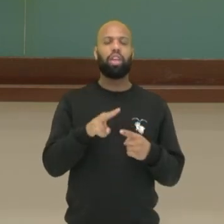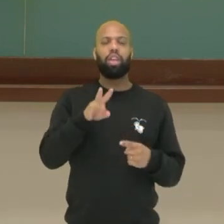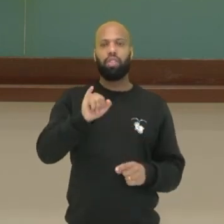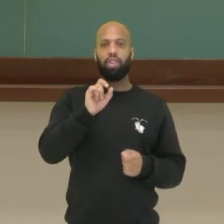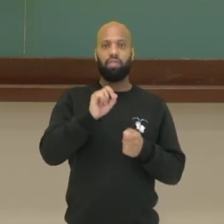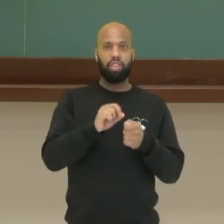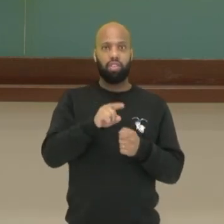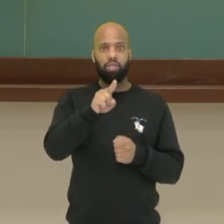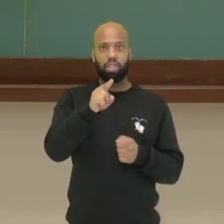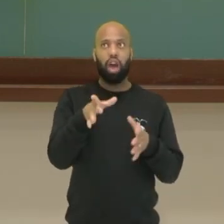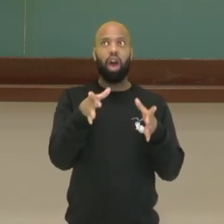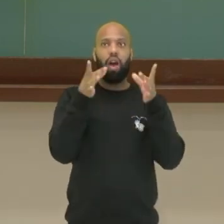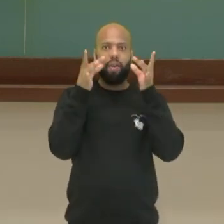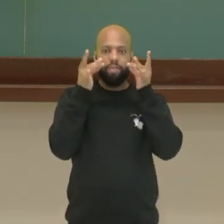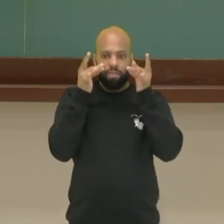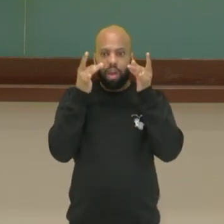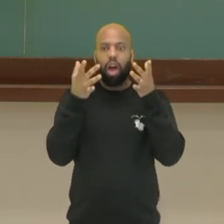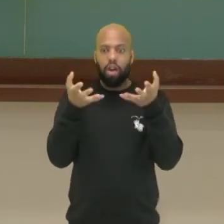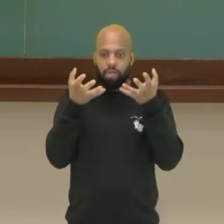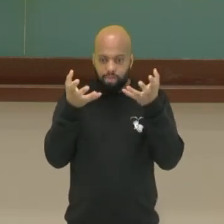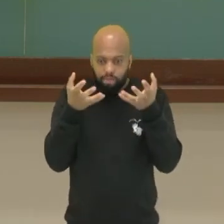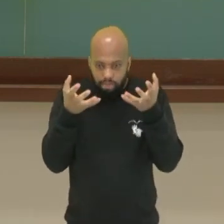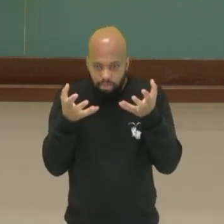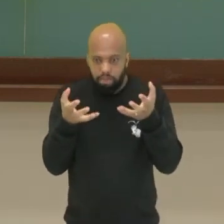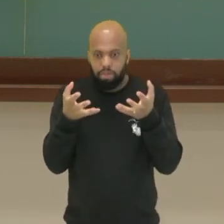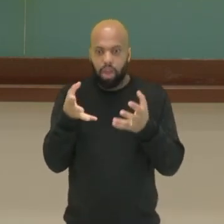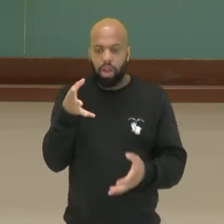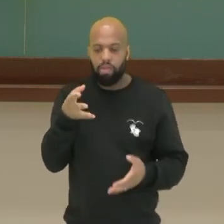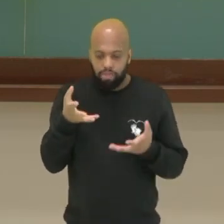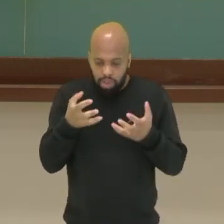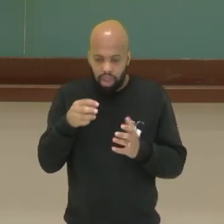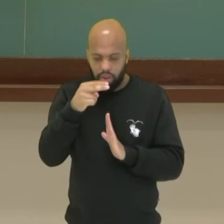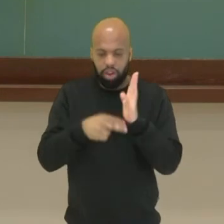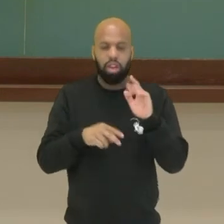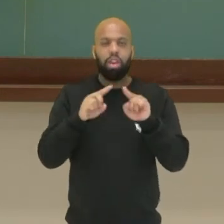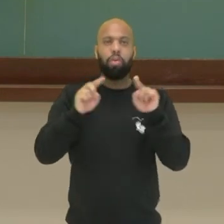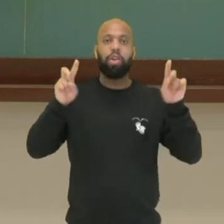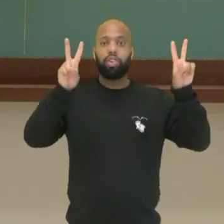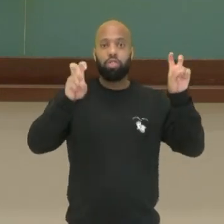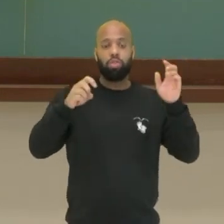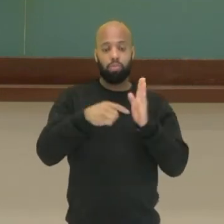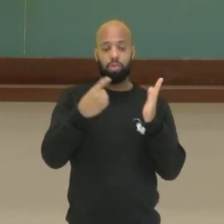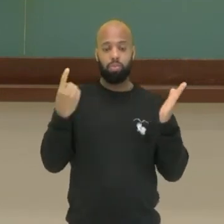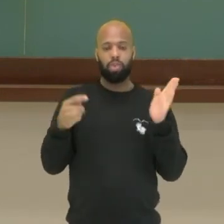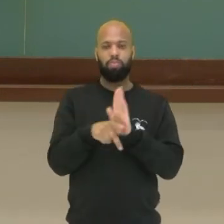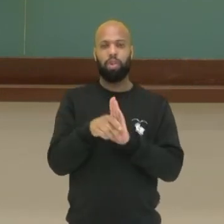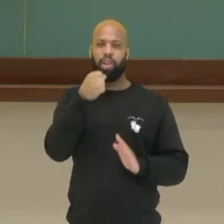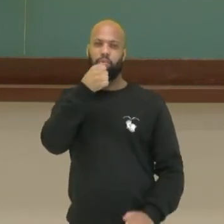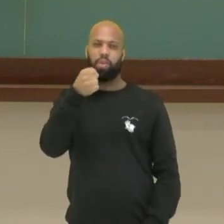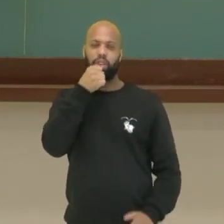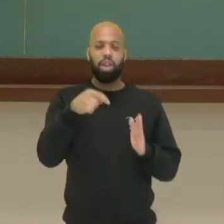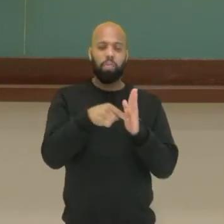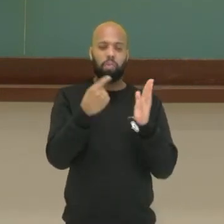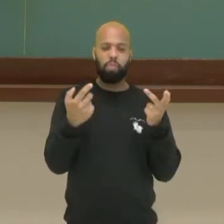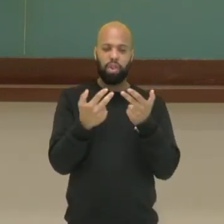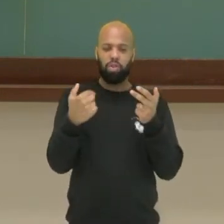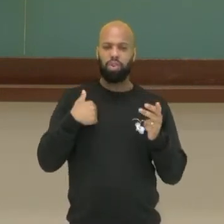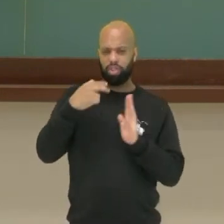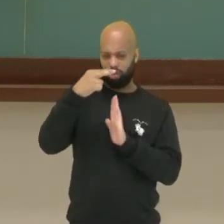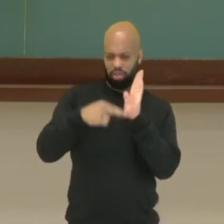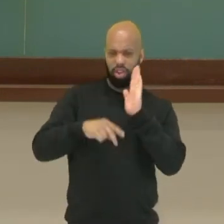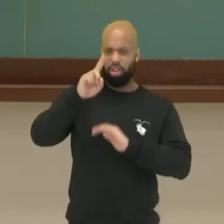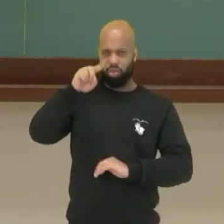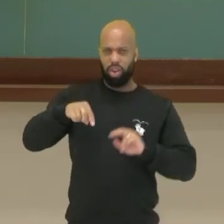atenção da pessoa. Mas o título aparece por primeiro na reportagem. Será que a primeira coisa que eu escrevo é o